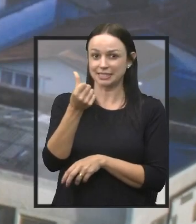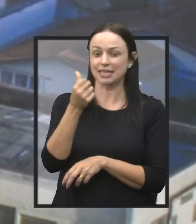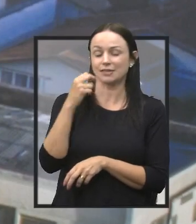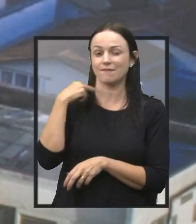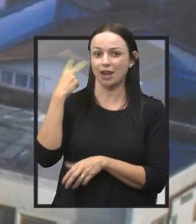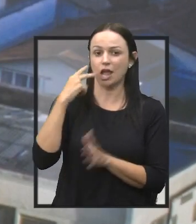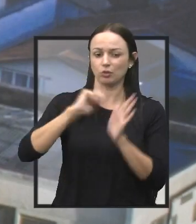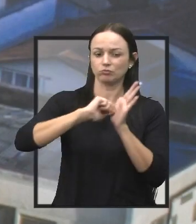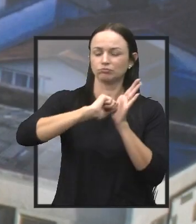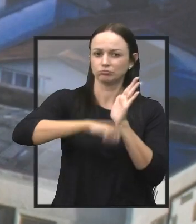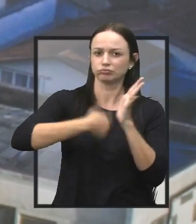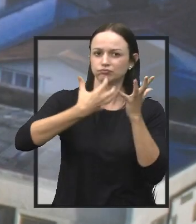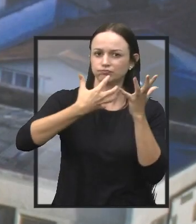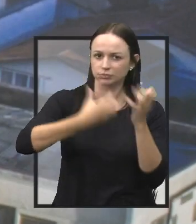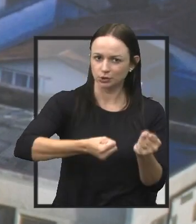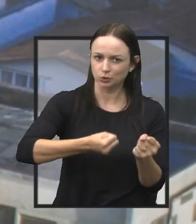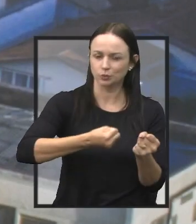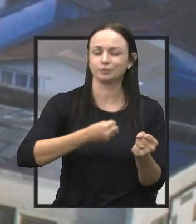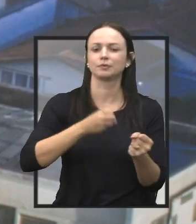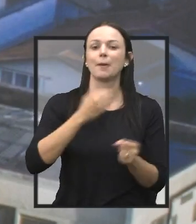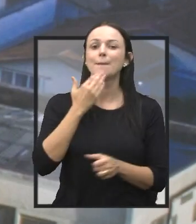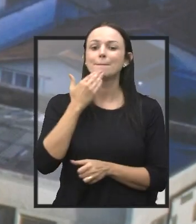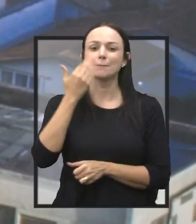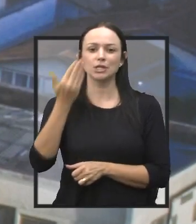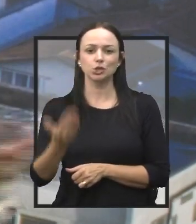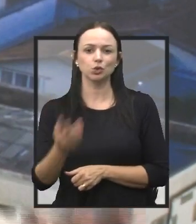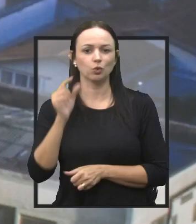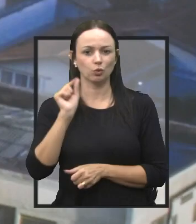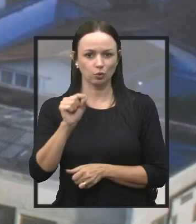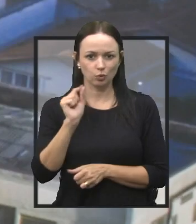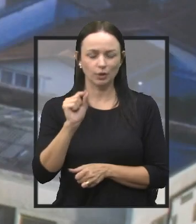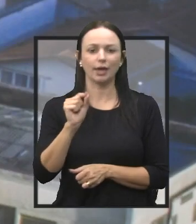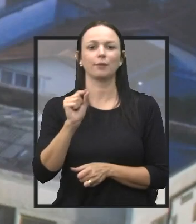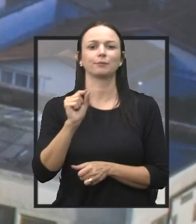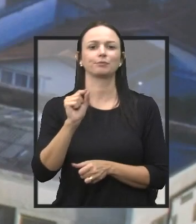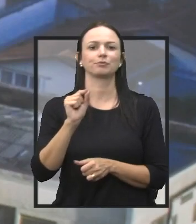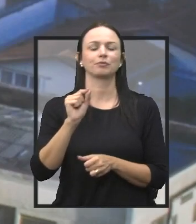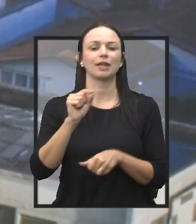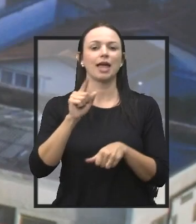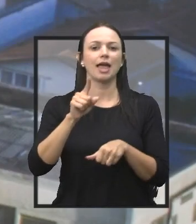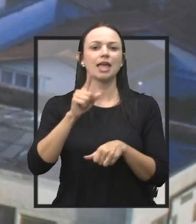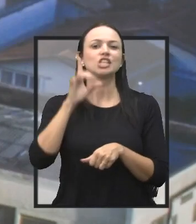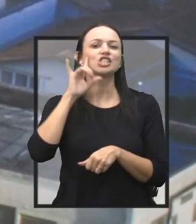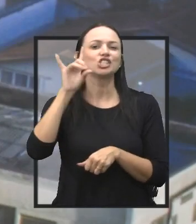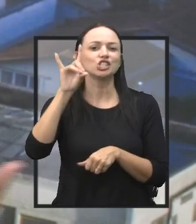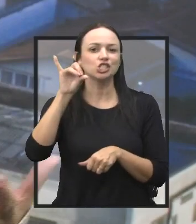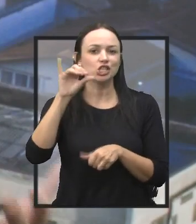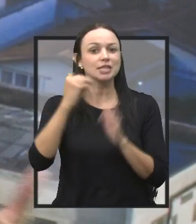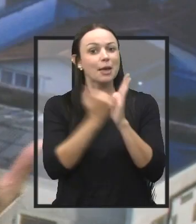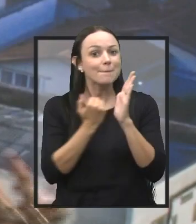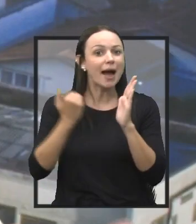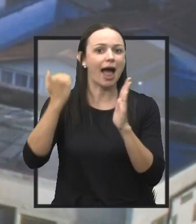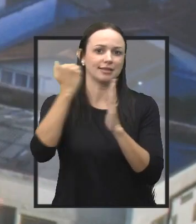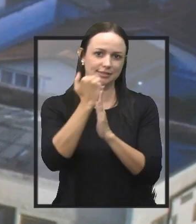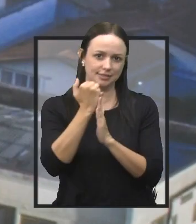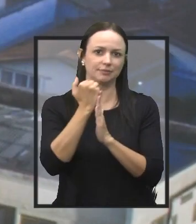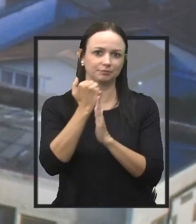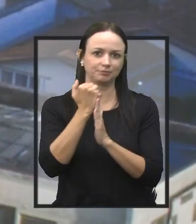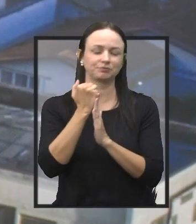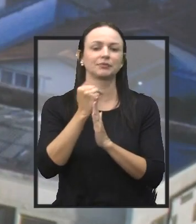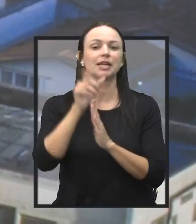vereadores assinaram o requerimento, pedindo para que seja ampliado, né, esse tempo e que os comerciantes